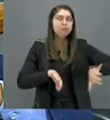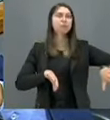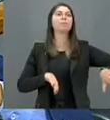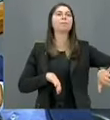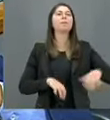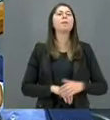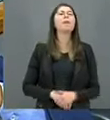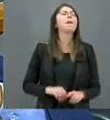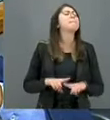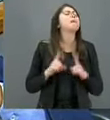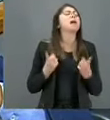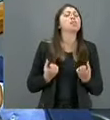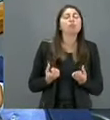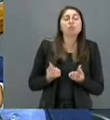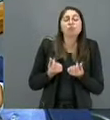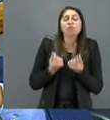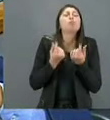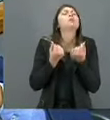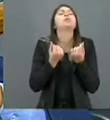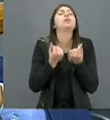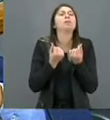lucra com a segregação?